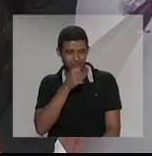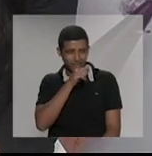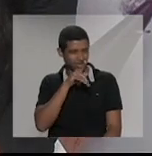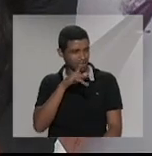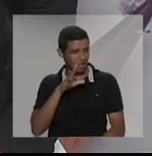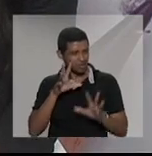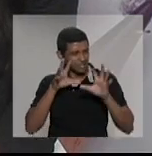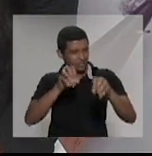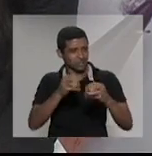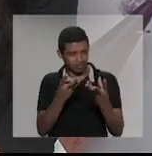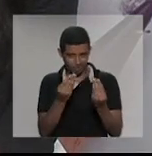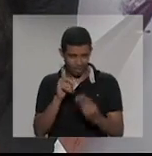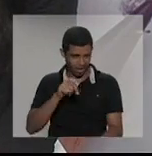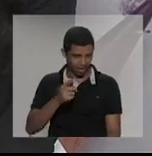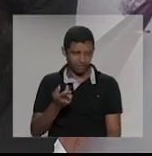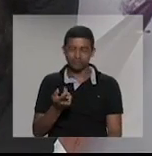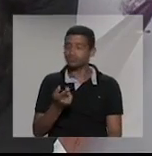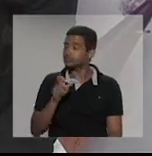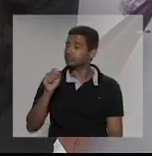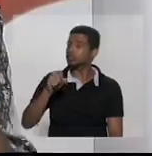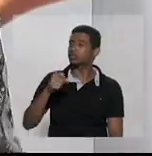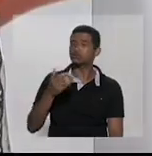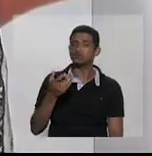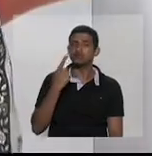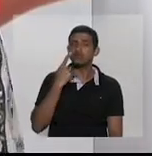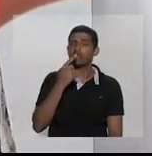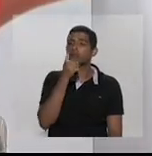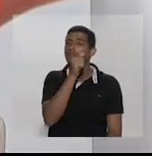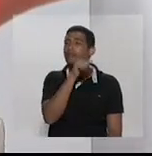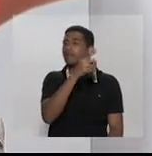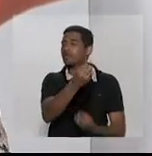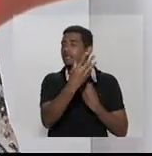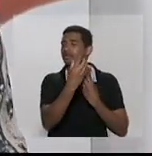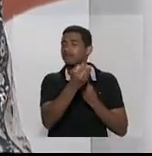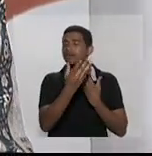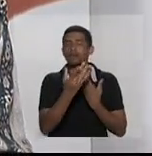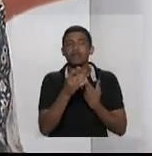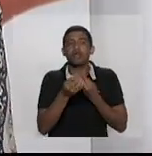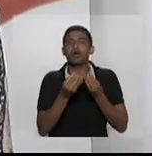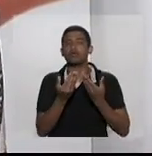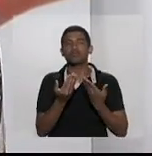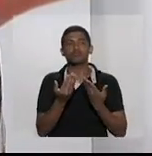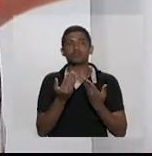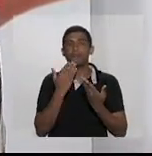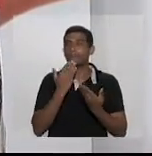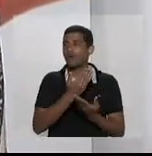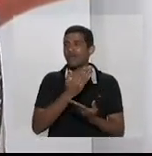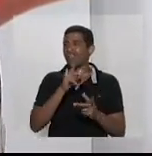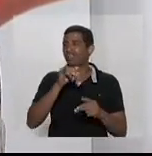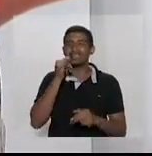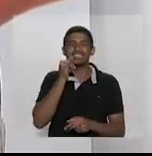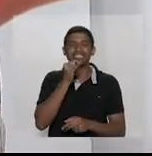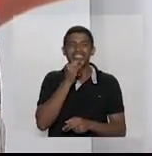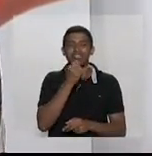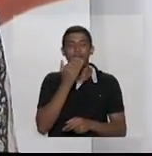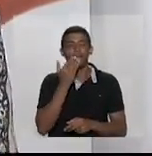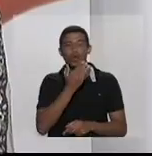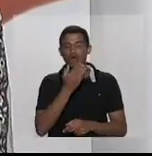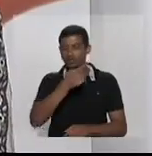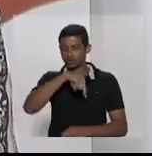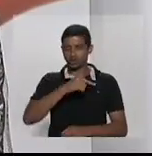bem selvagem nesse sentido, nesse sentido, sim. E a minha mãe, ela é um exemplo para mostrar que nós